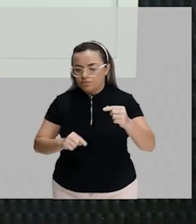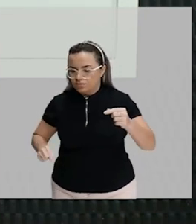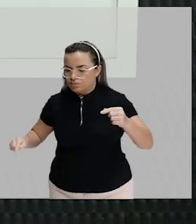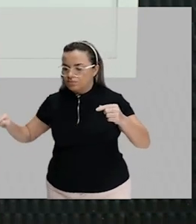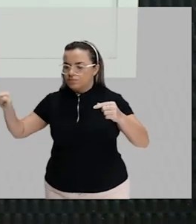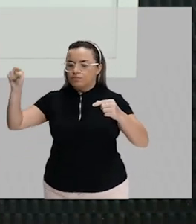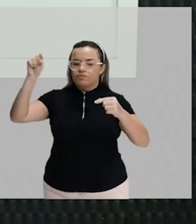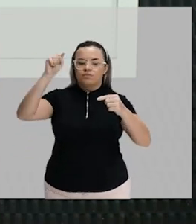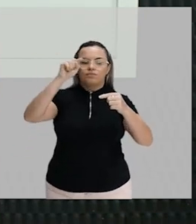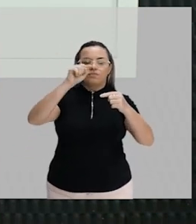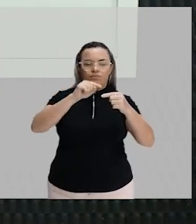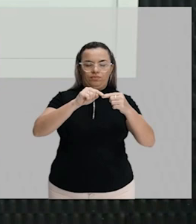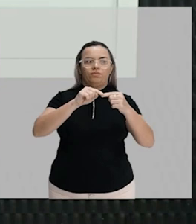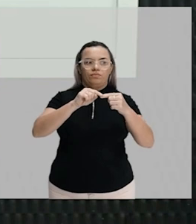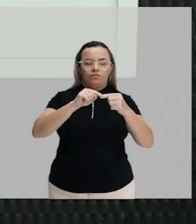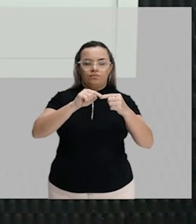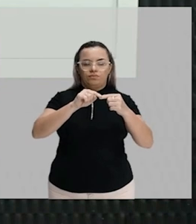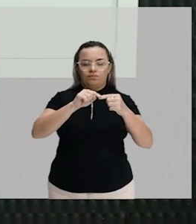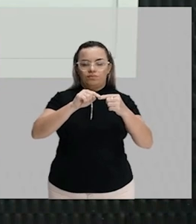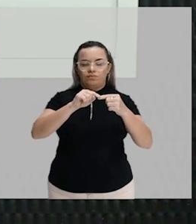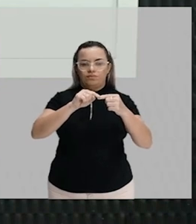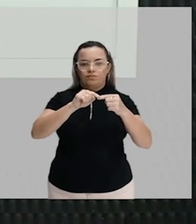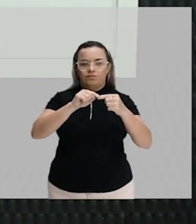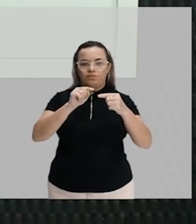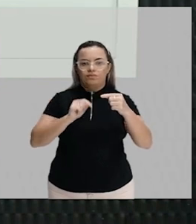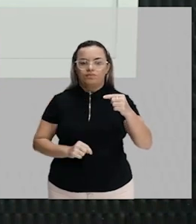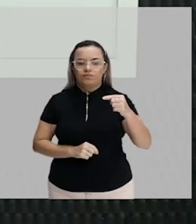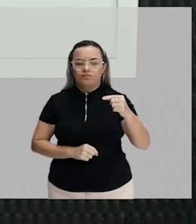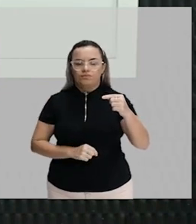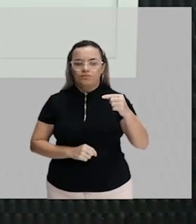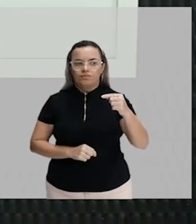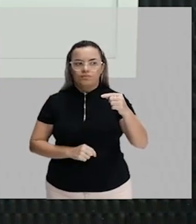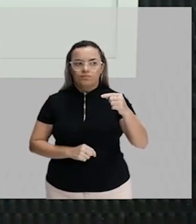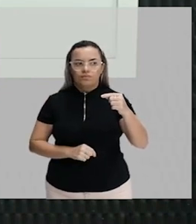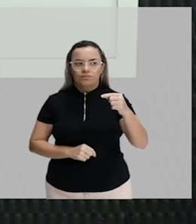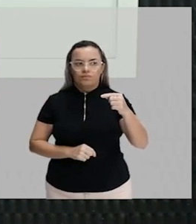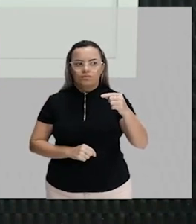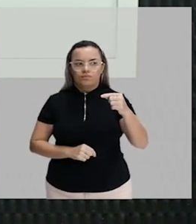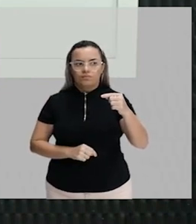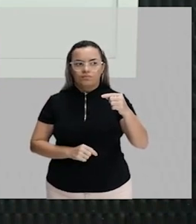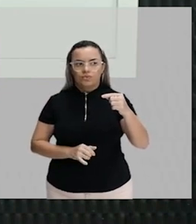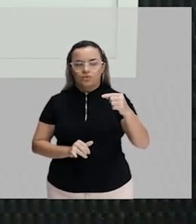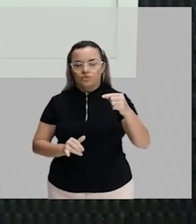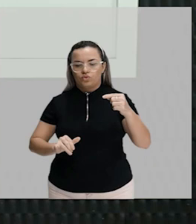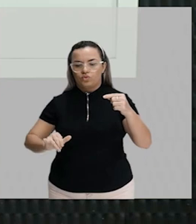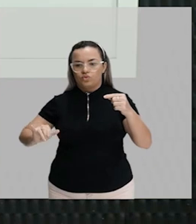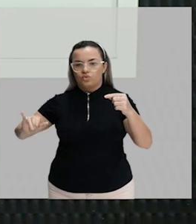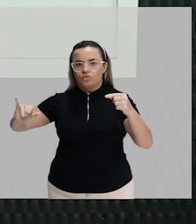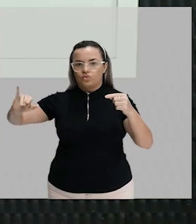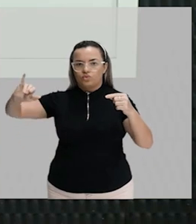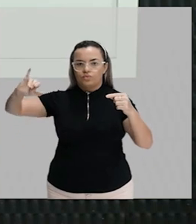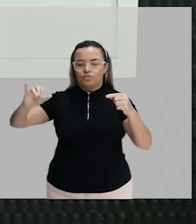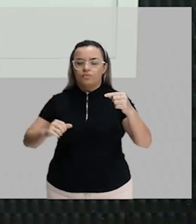circular Então esse é né ele vai fazer esse trajeto